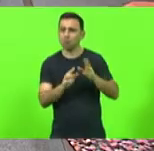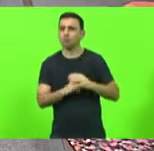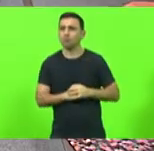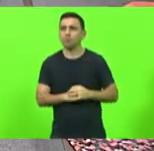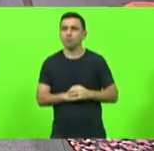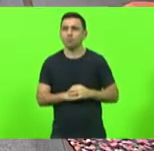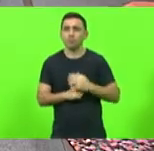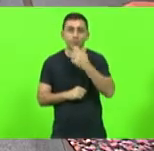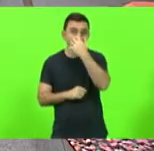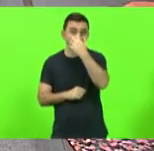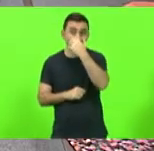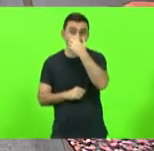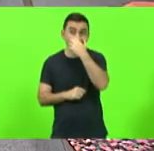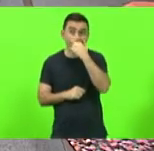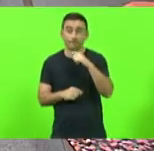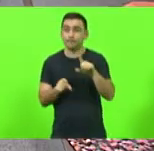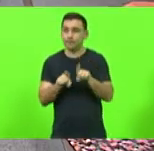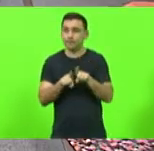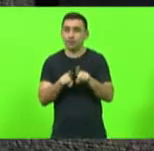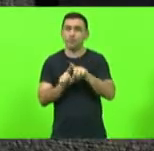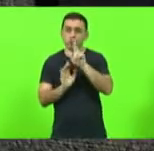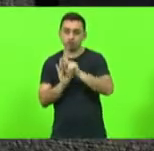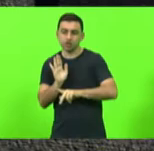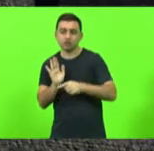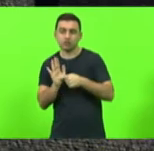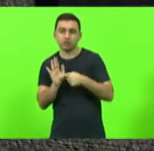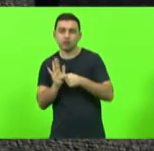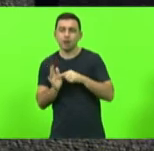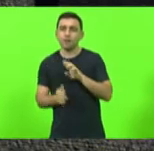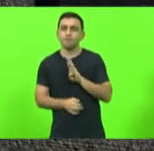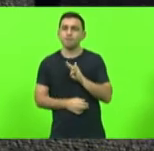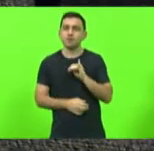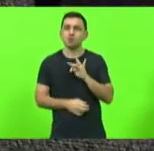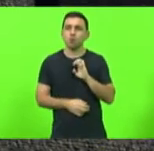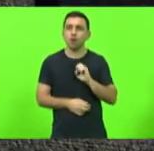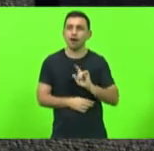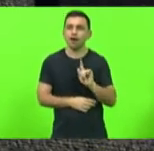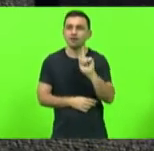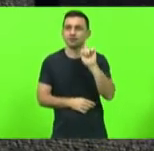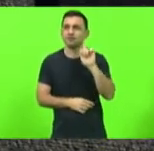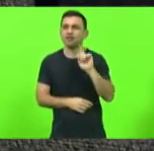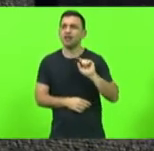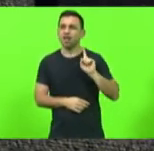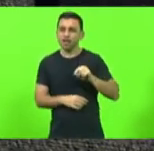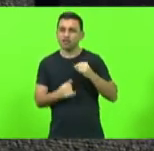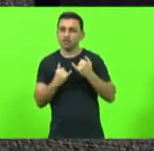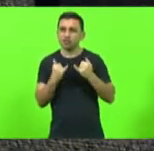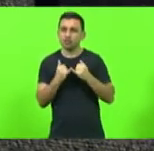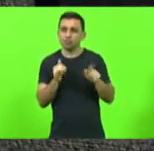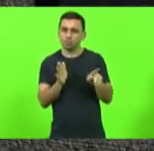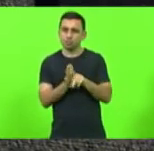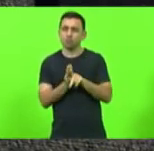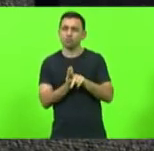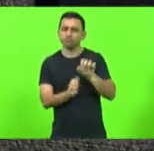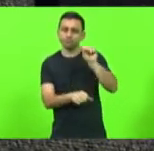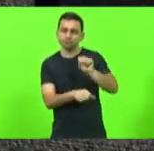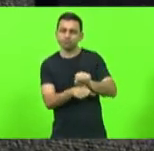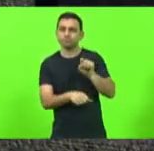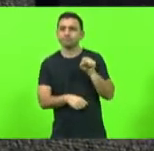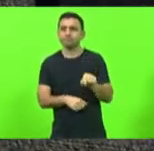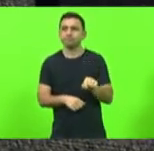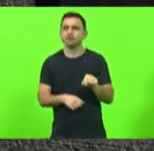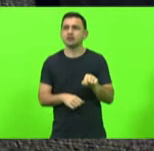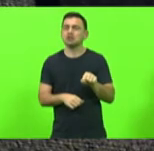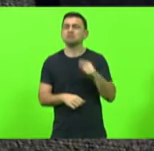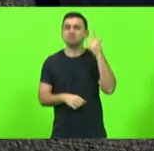Além disso, a gente tem a conquista do projeto do biogás também, com geração de energia através de um passivo ambiental, uma conquista muito